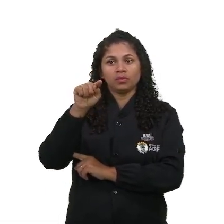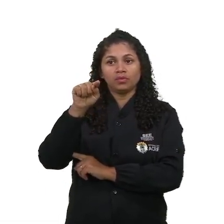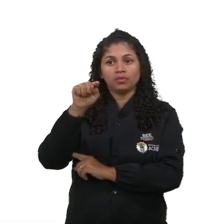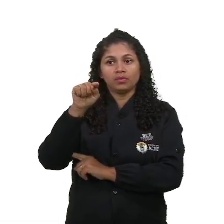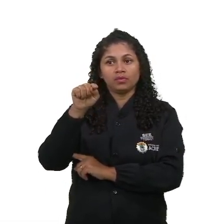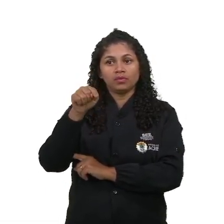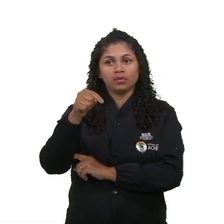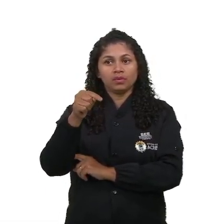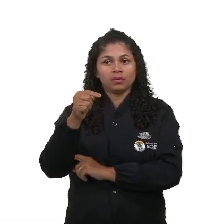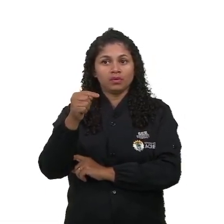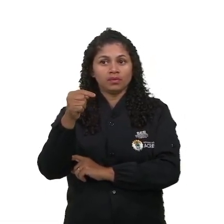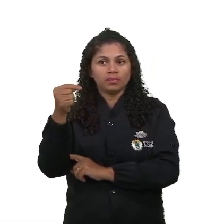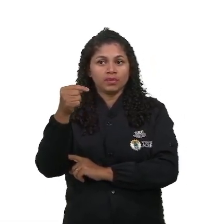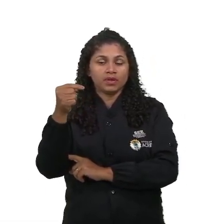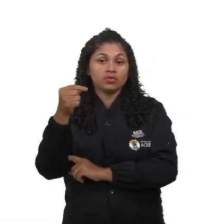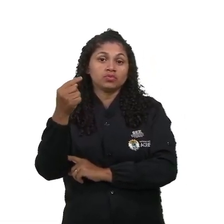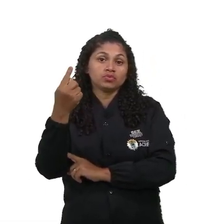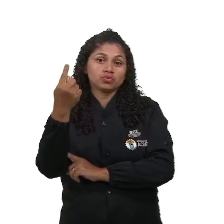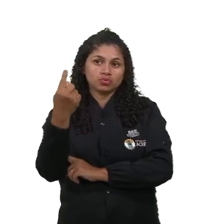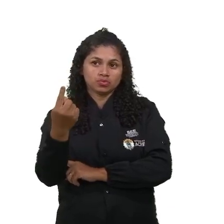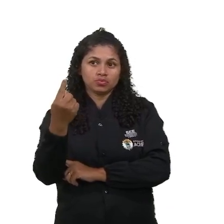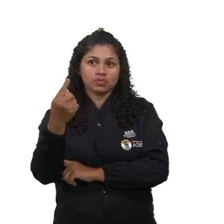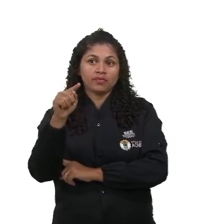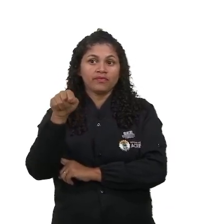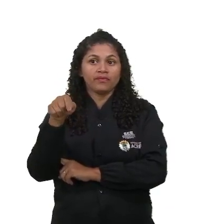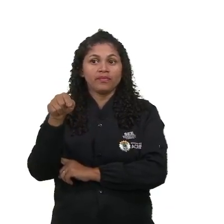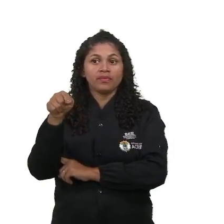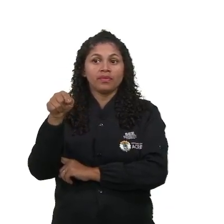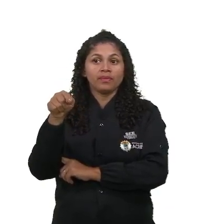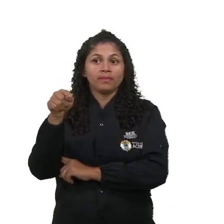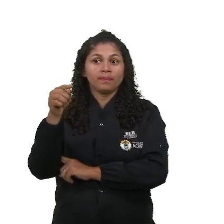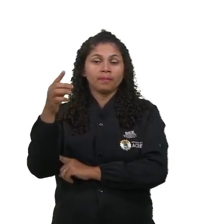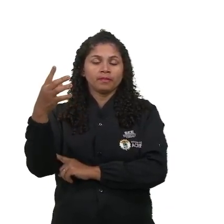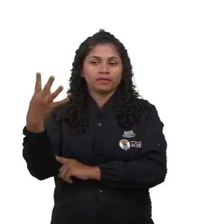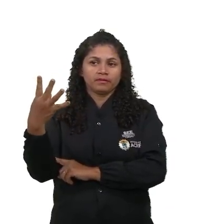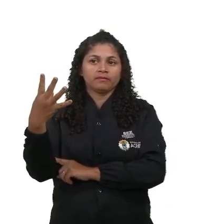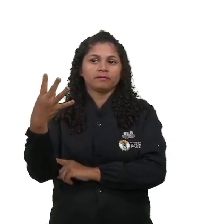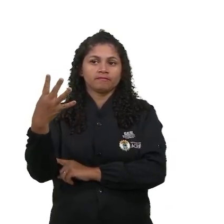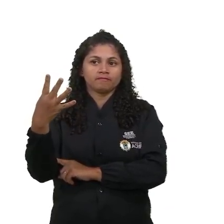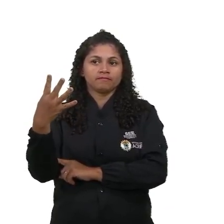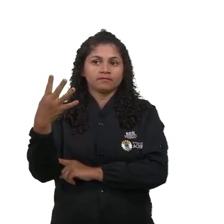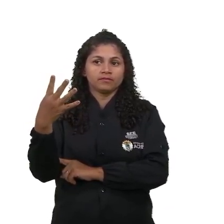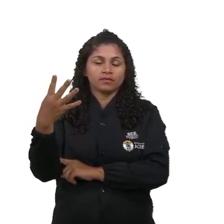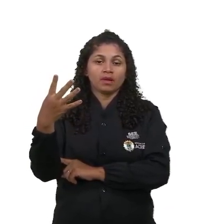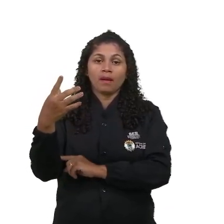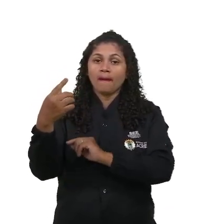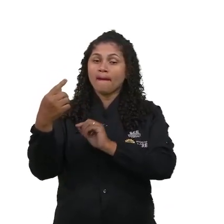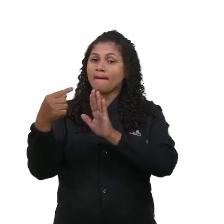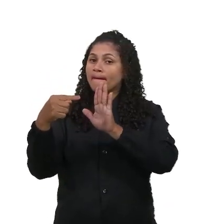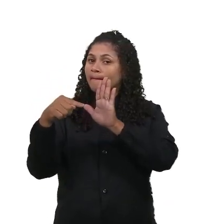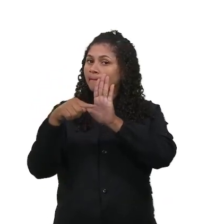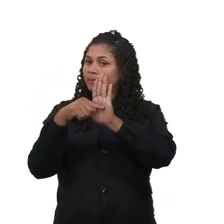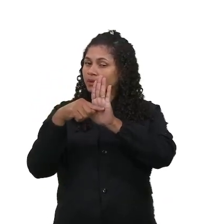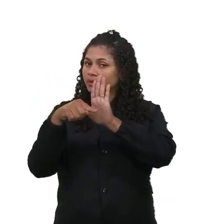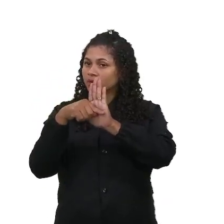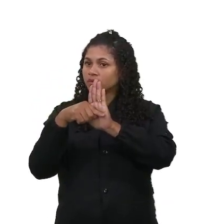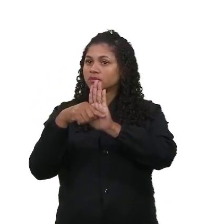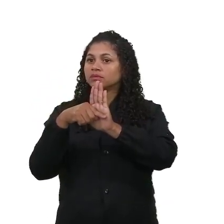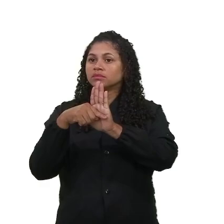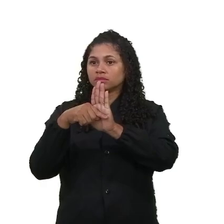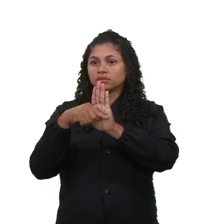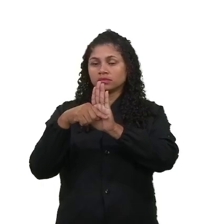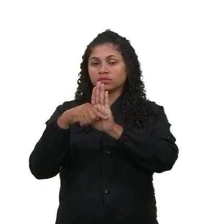4, e subtraio 1, 2, 1. Isso vai dar